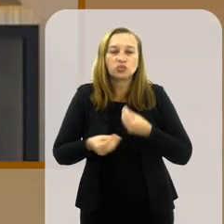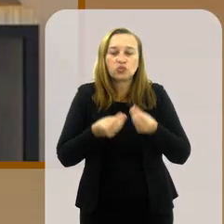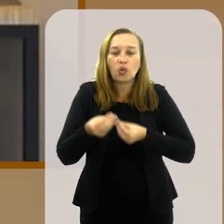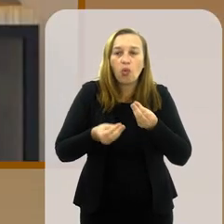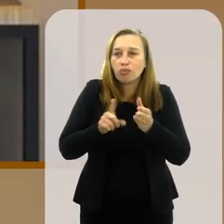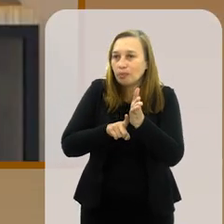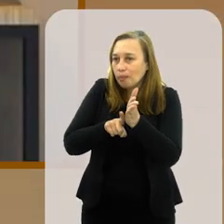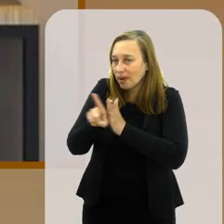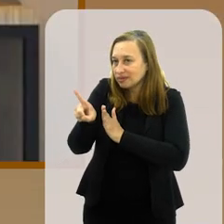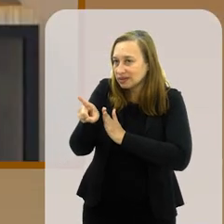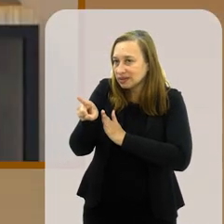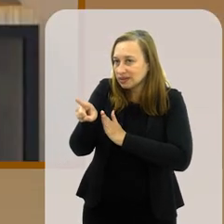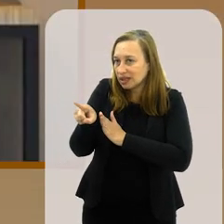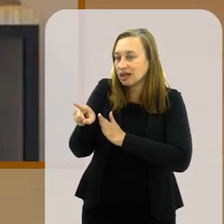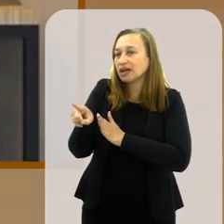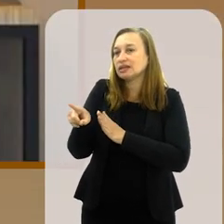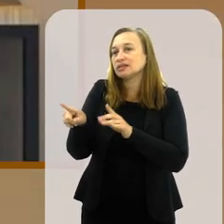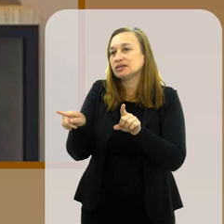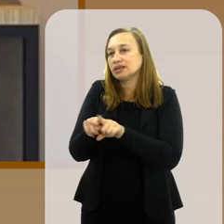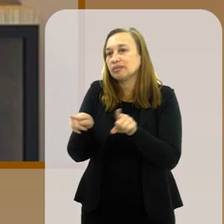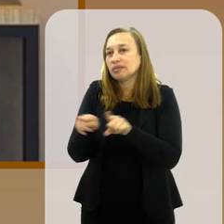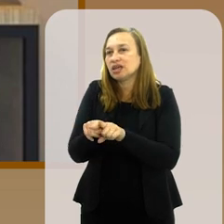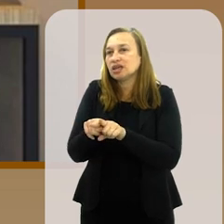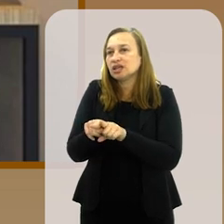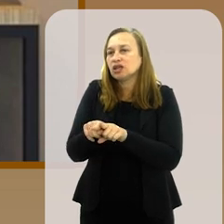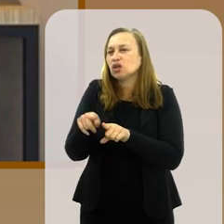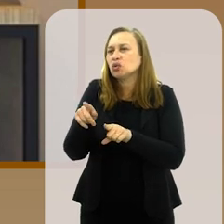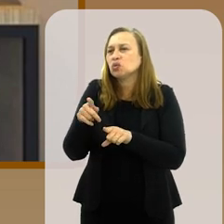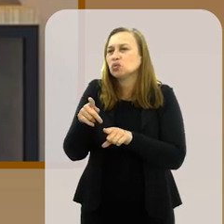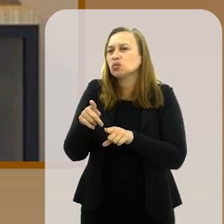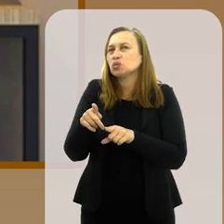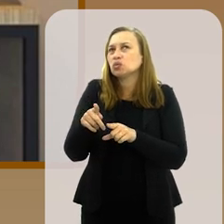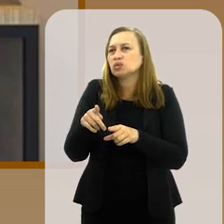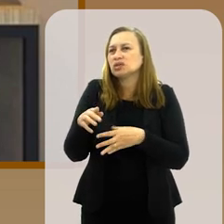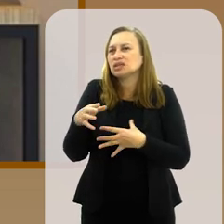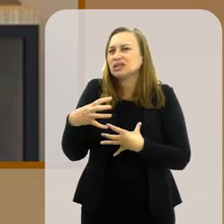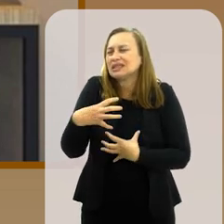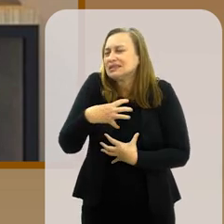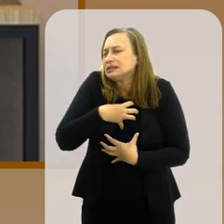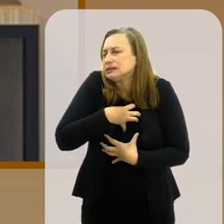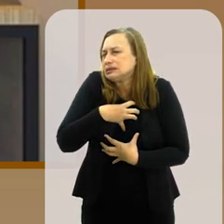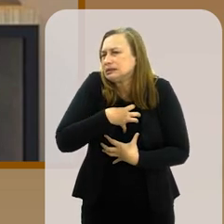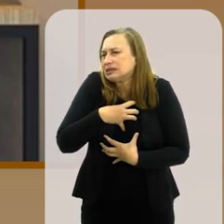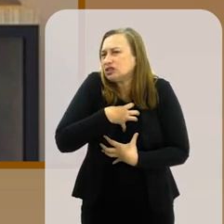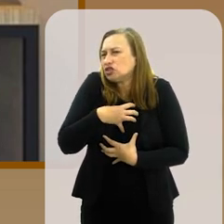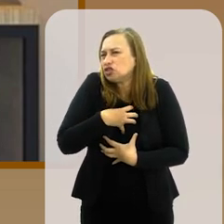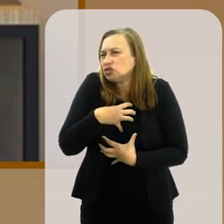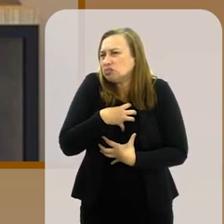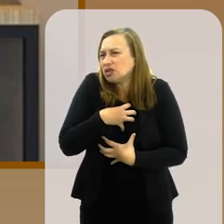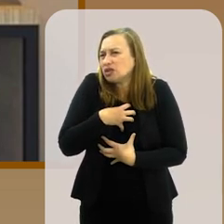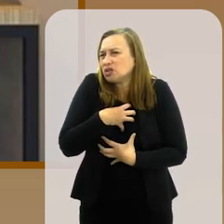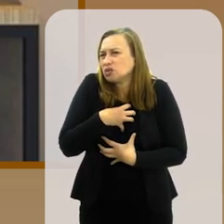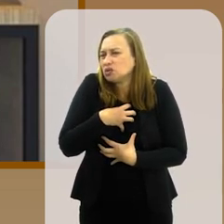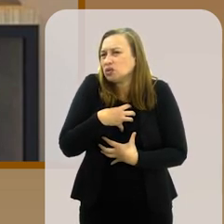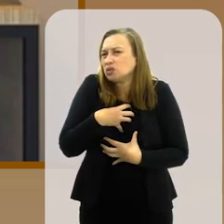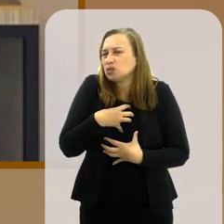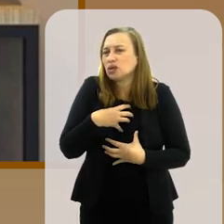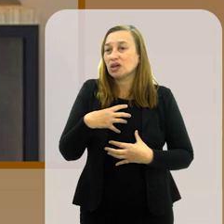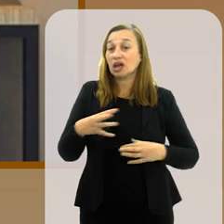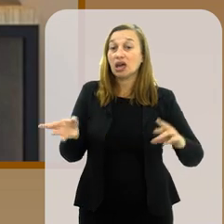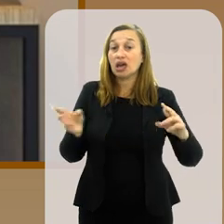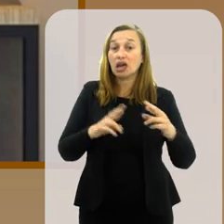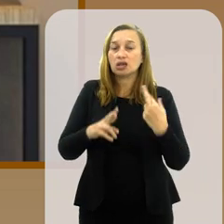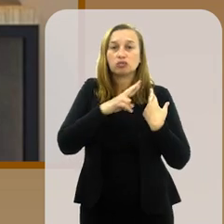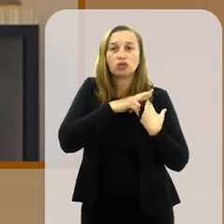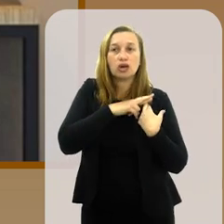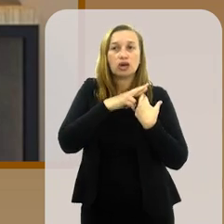não tem como não te perguntar também sobre a sua sensação, o seu sentimento em